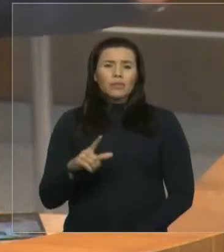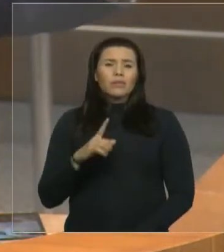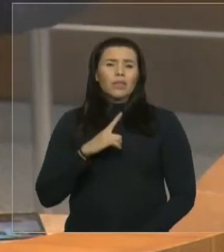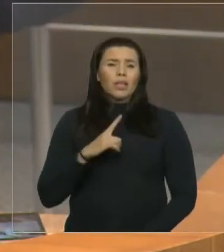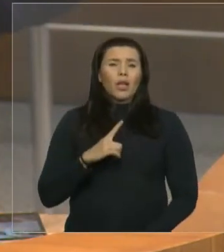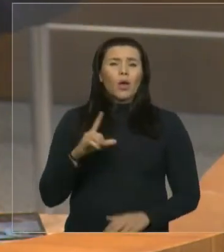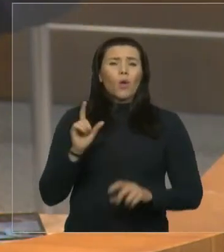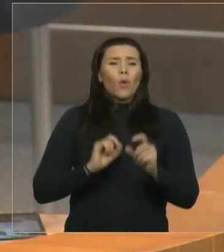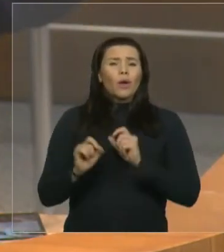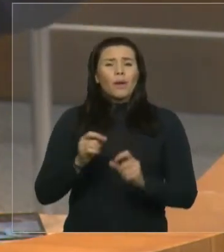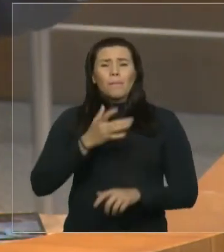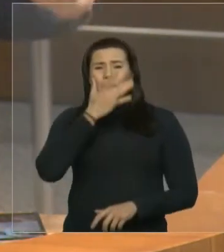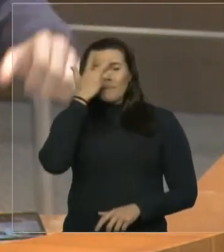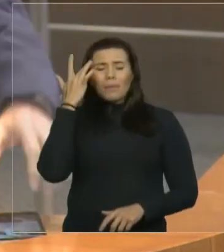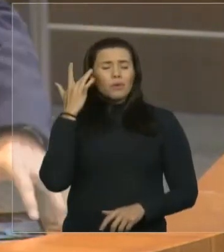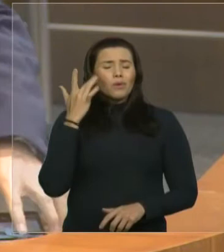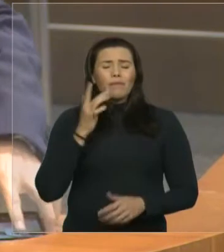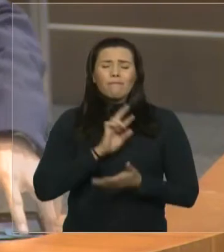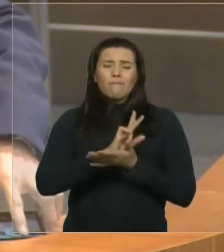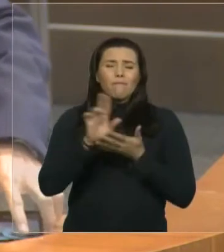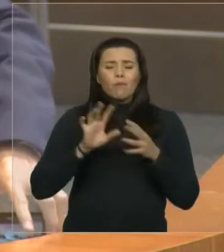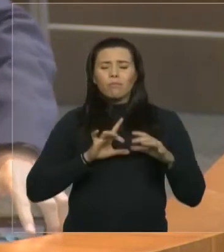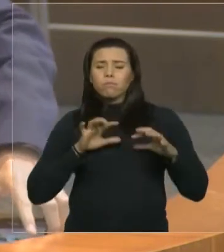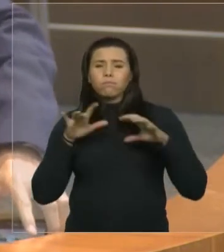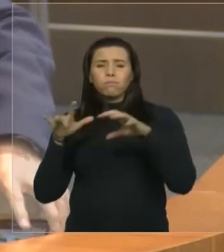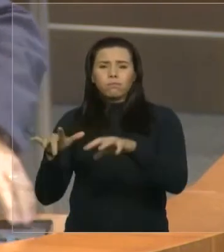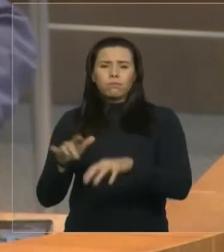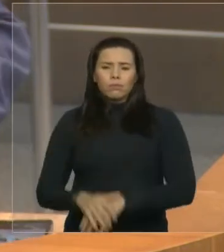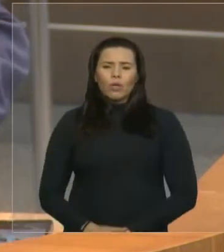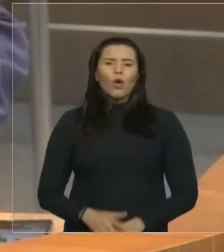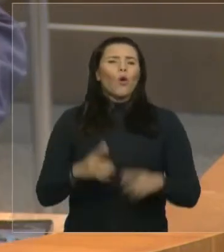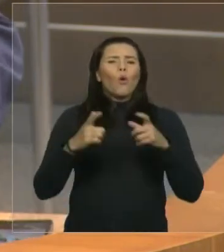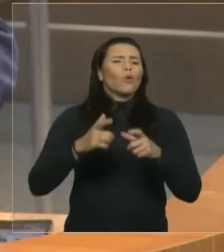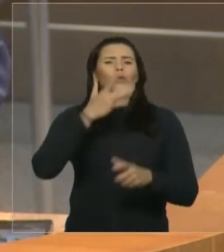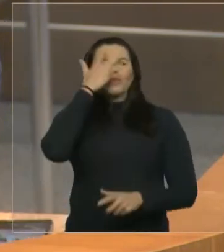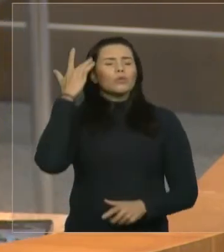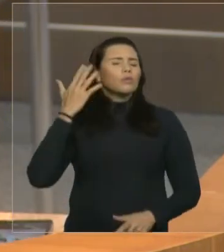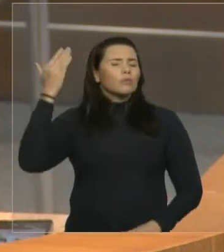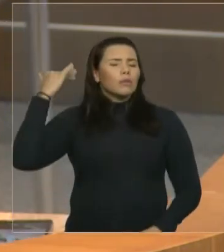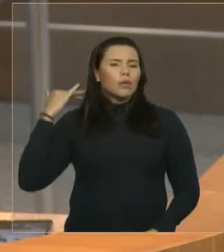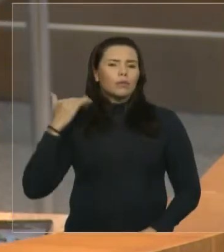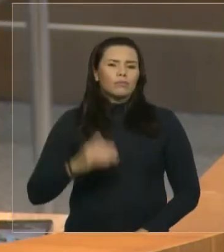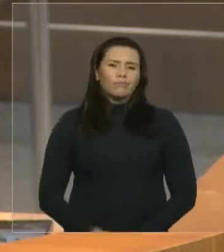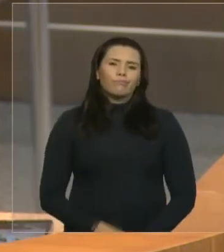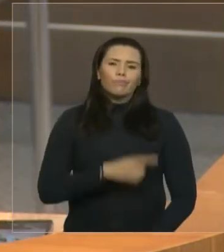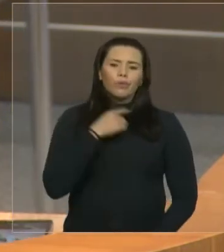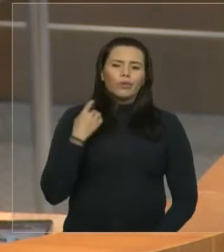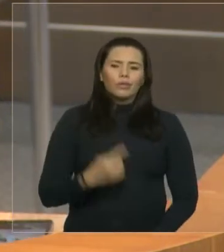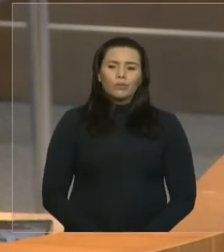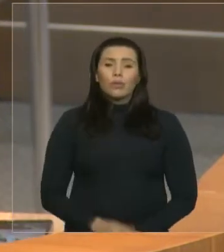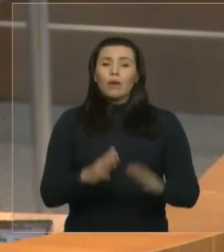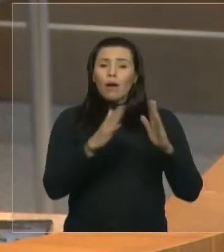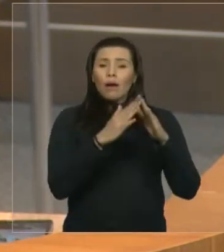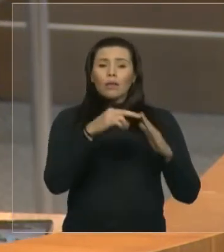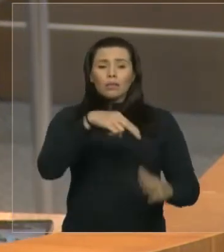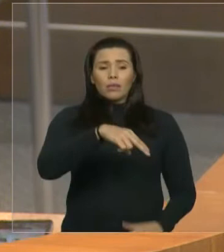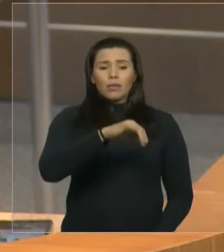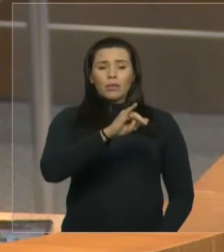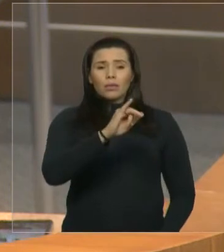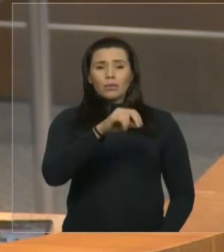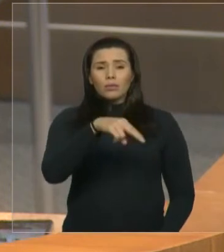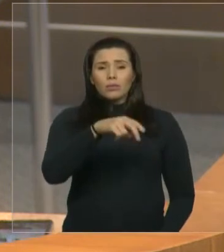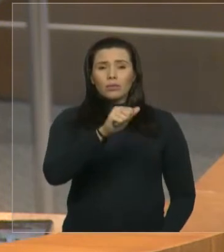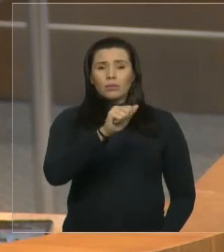estado. E agora nós temos um hospital de referência. A Casa de Iná, os pacientes